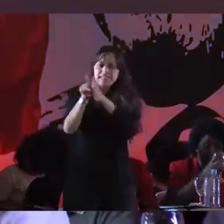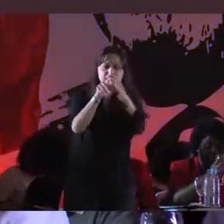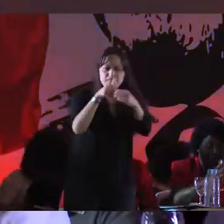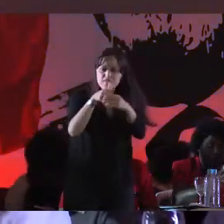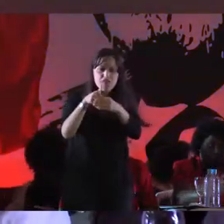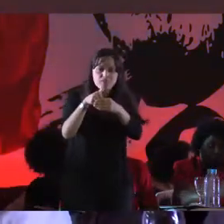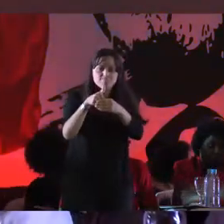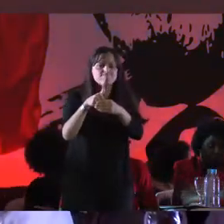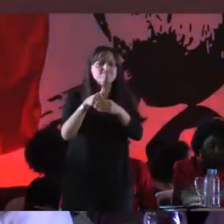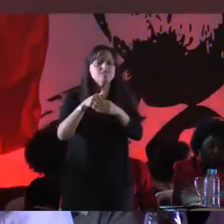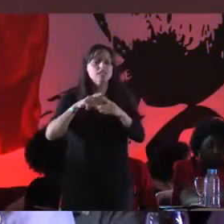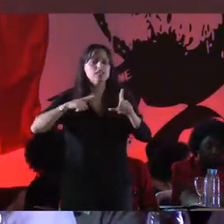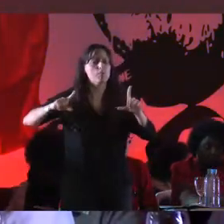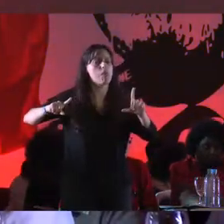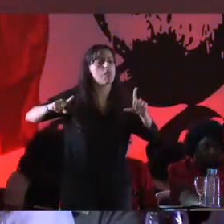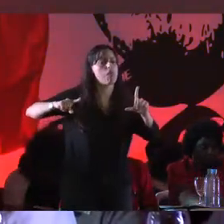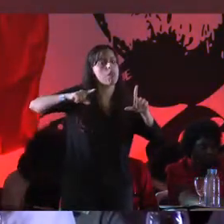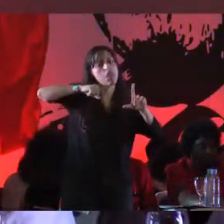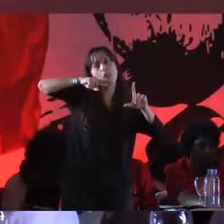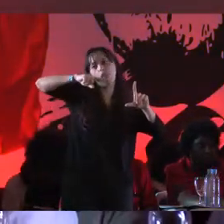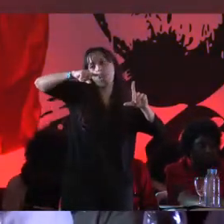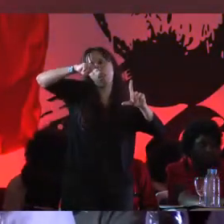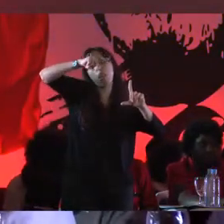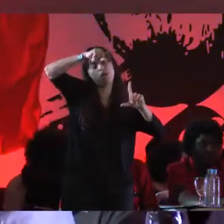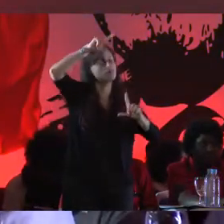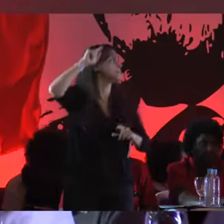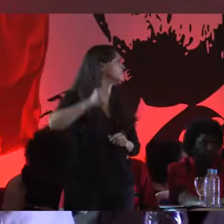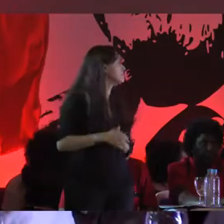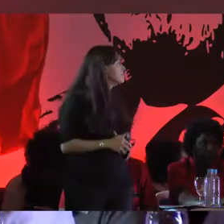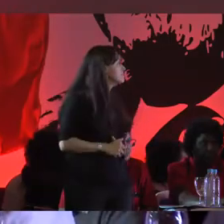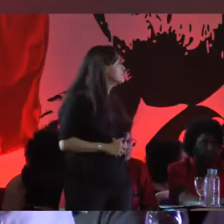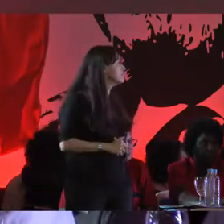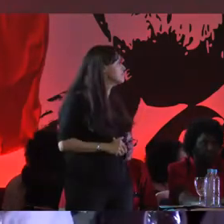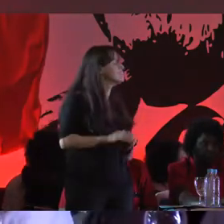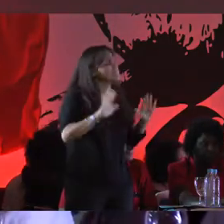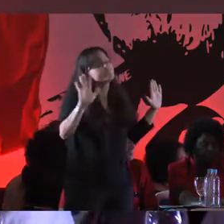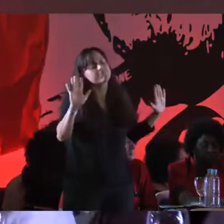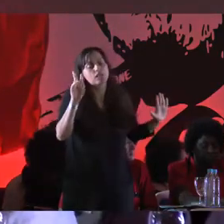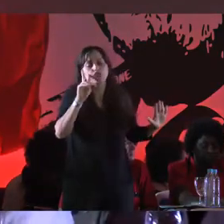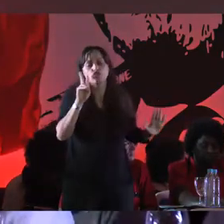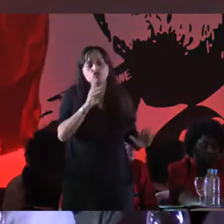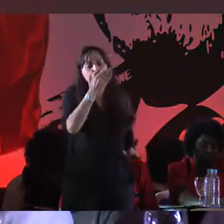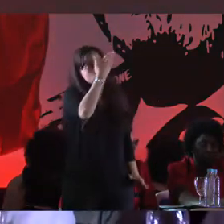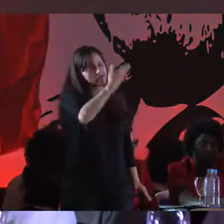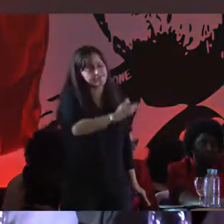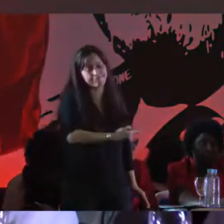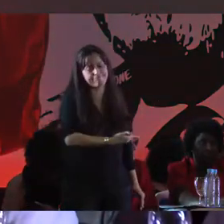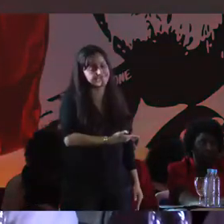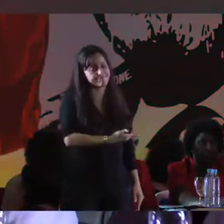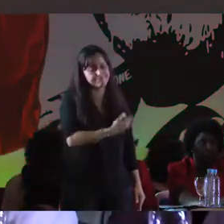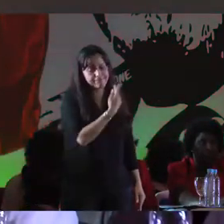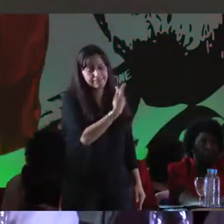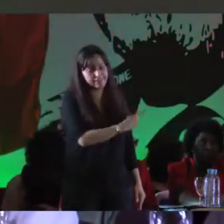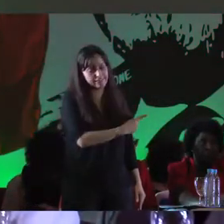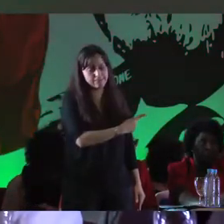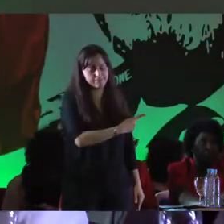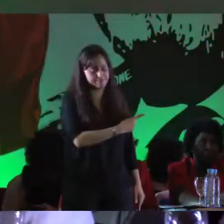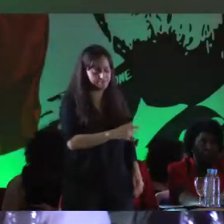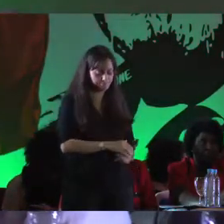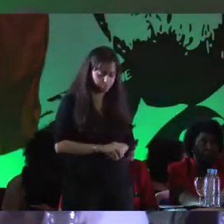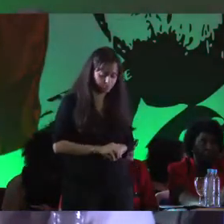os cenários. Eu encerro para dizer uma coisa a vocês. A história desse cara aqui, nesse